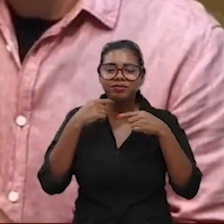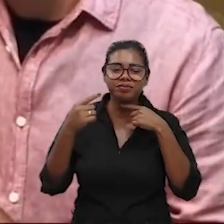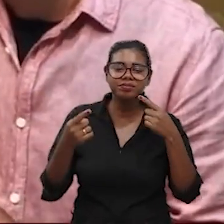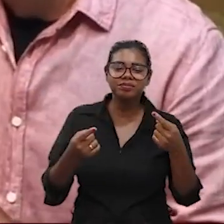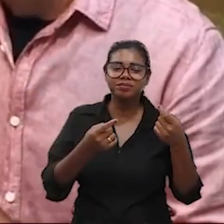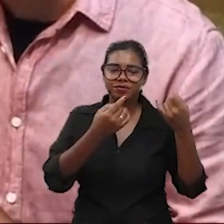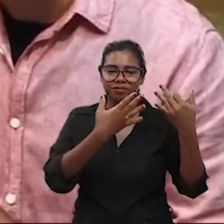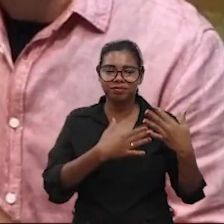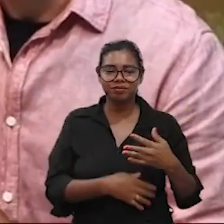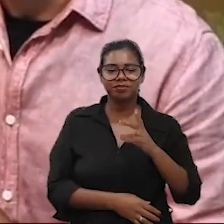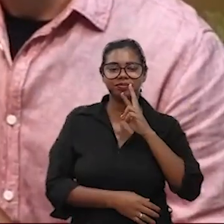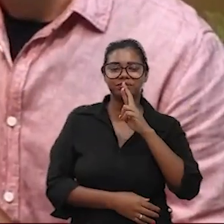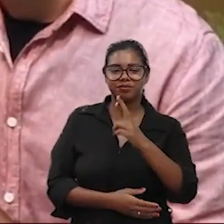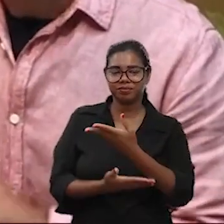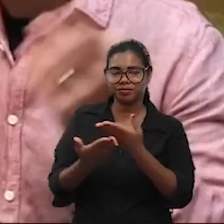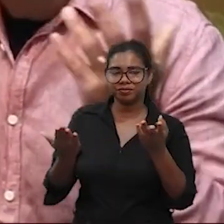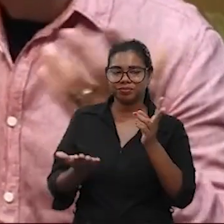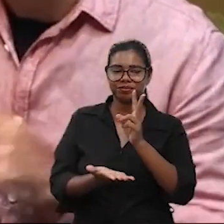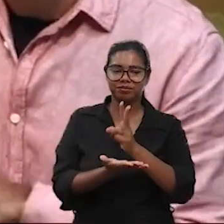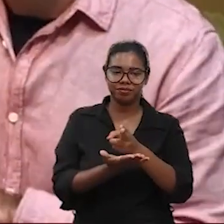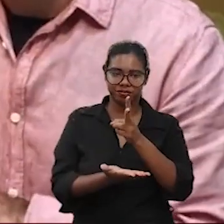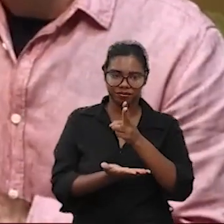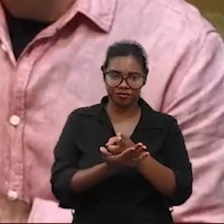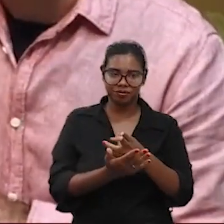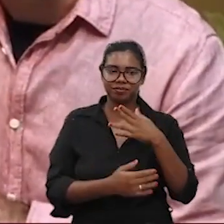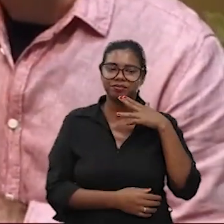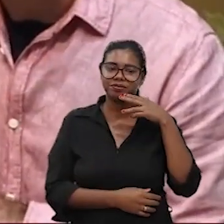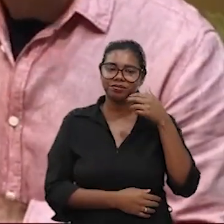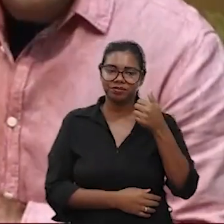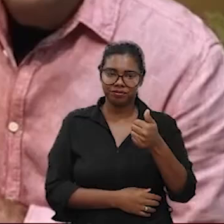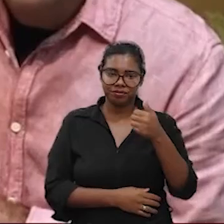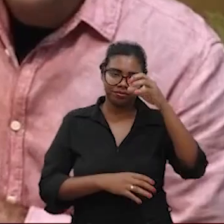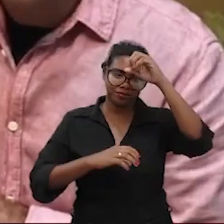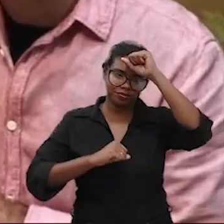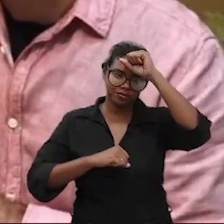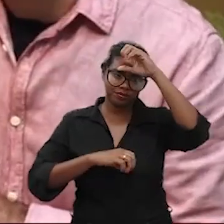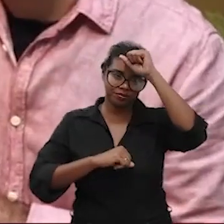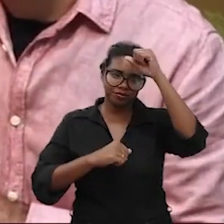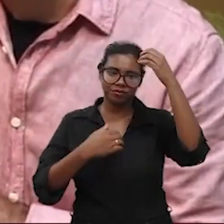gente responde sempre, para melhorar ainda mais o seu aprendizado.